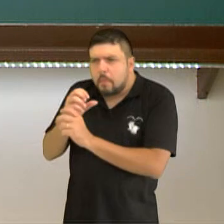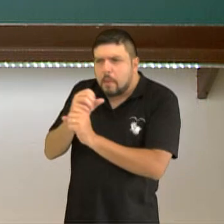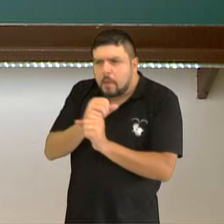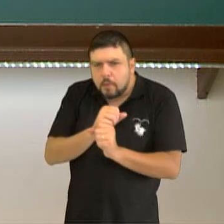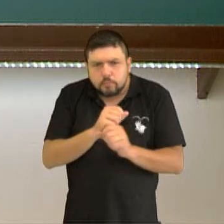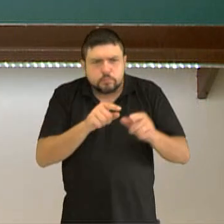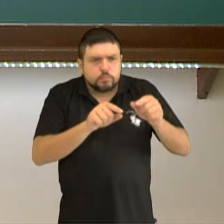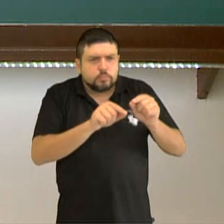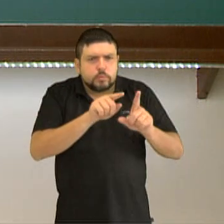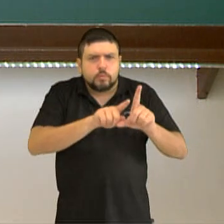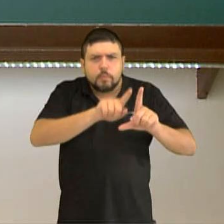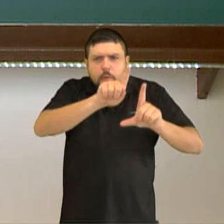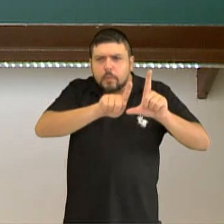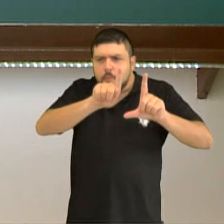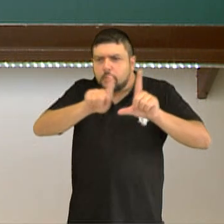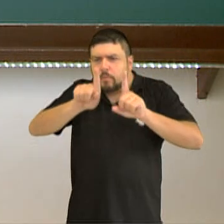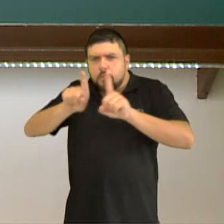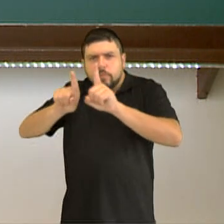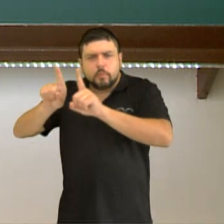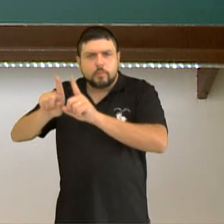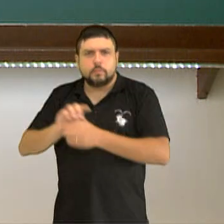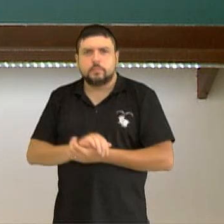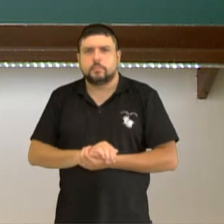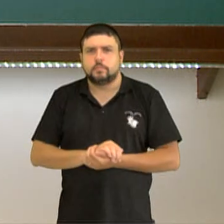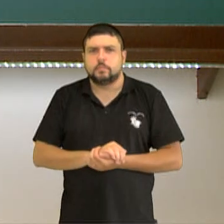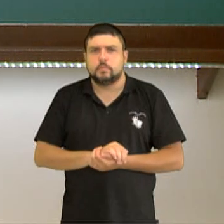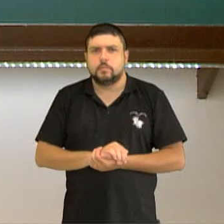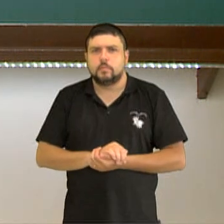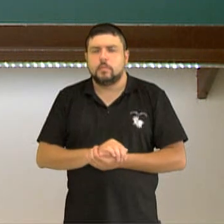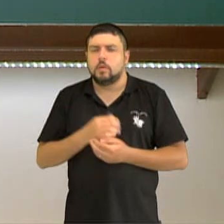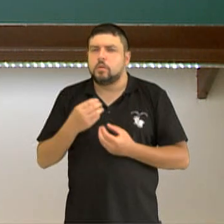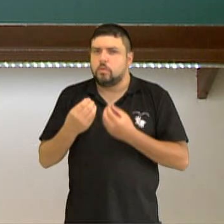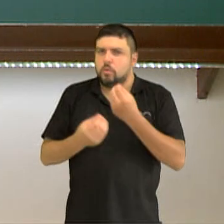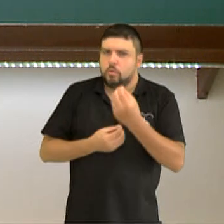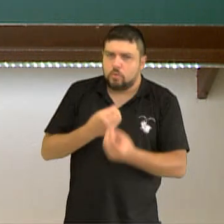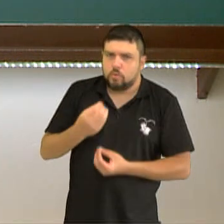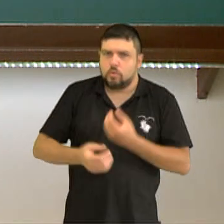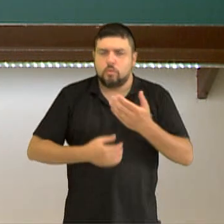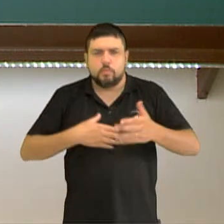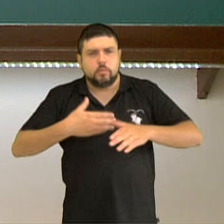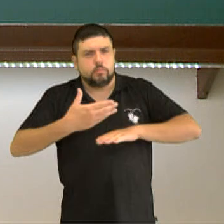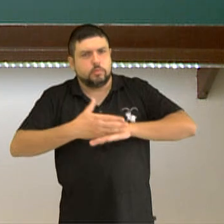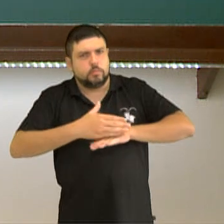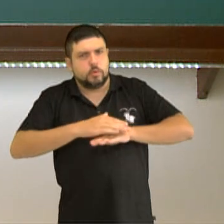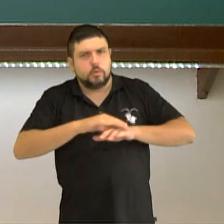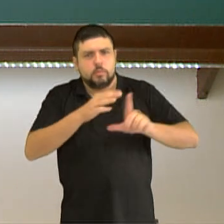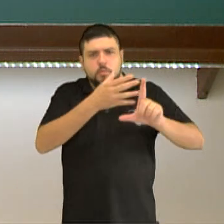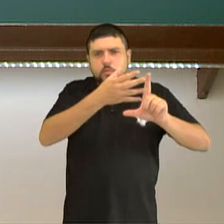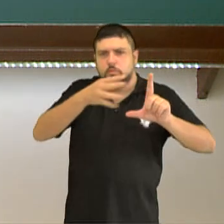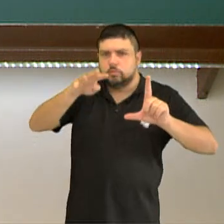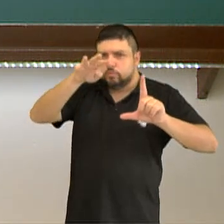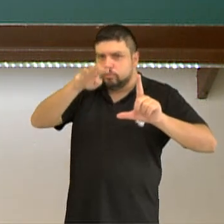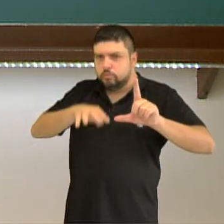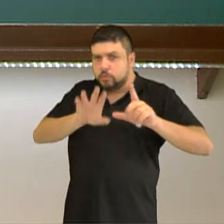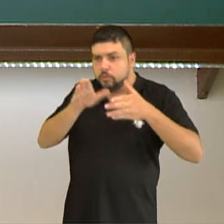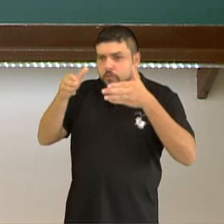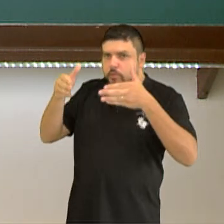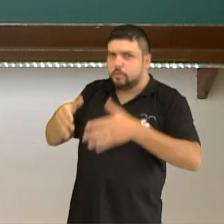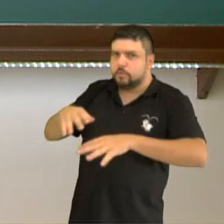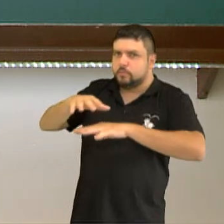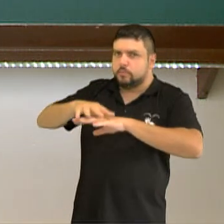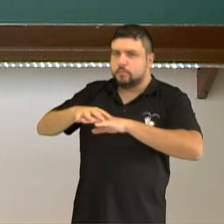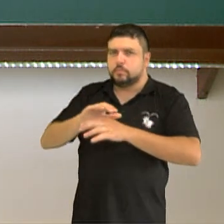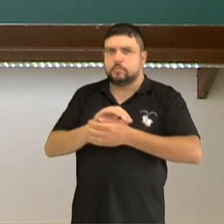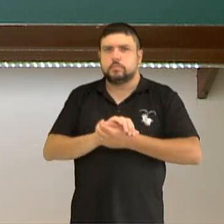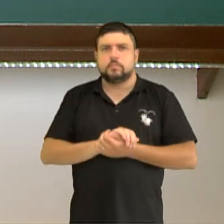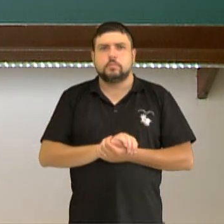tá bom? Vamos ver o comportamento e a utilidade do plano cartesiano para as funções matemáticas. O